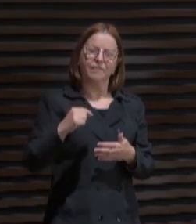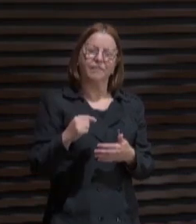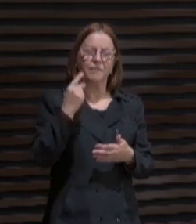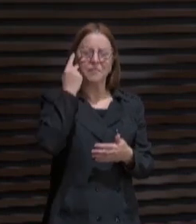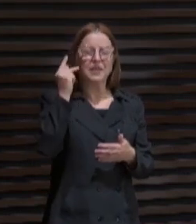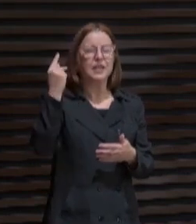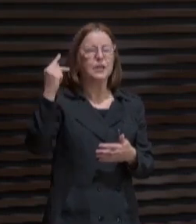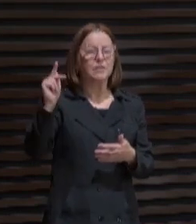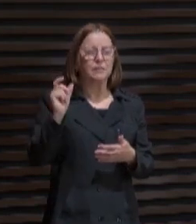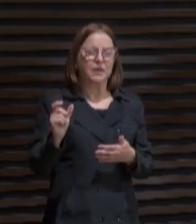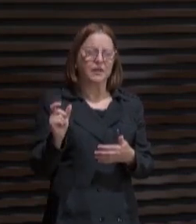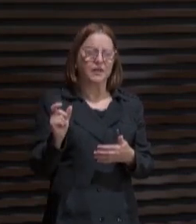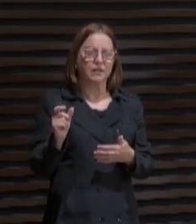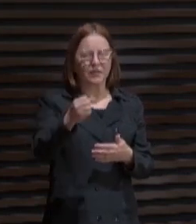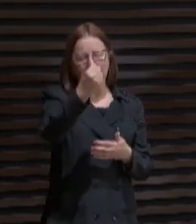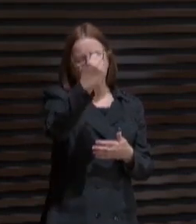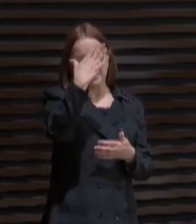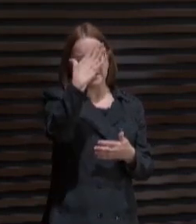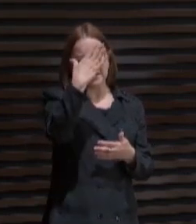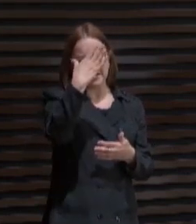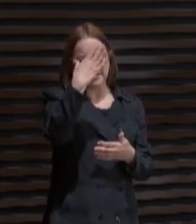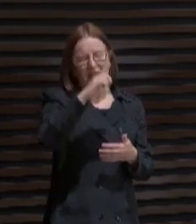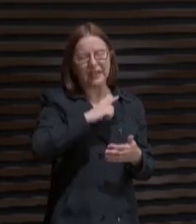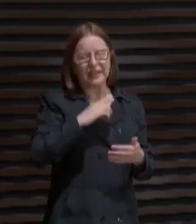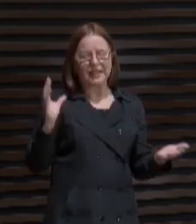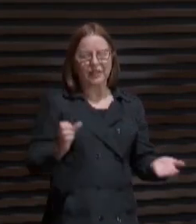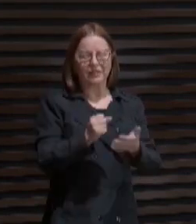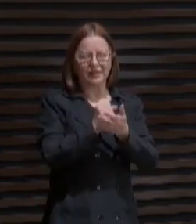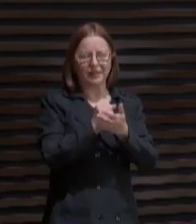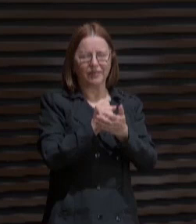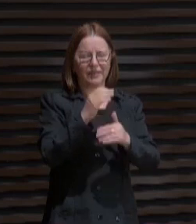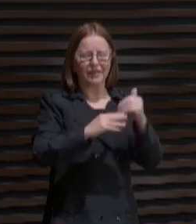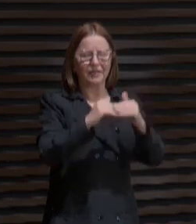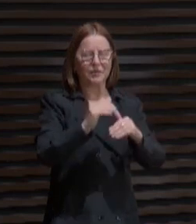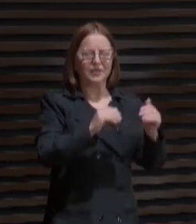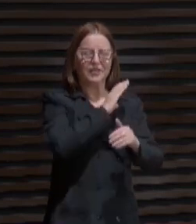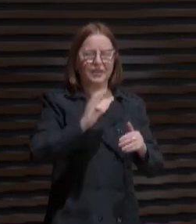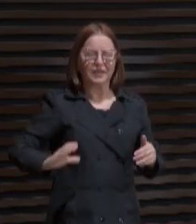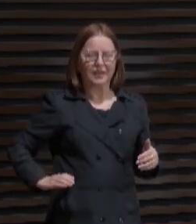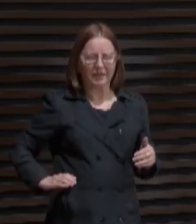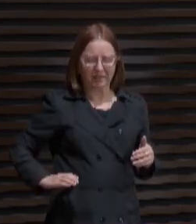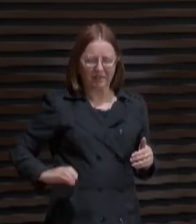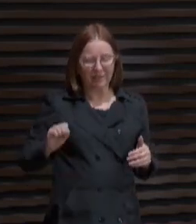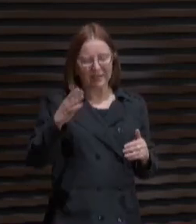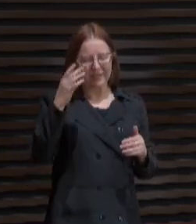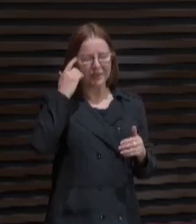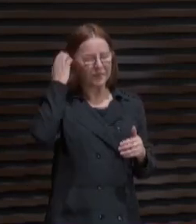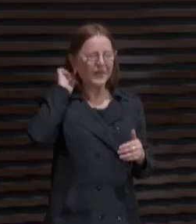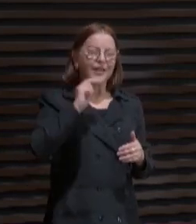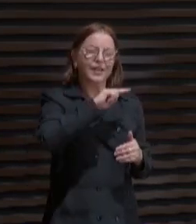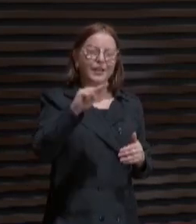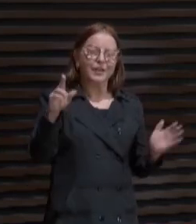Sua palavra, sendo revelada, haja salvação e a obra de Cristo seja engrandecida. É em nome de Jesus